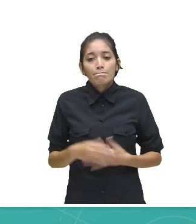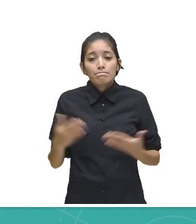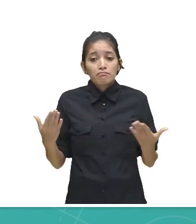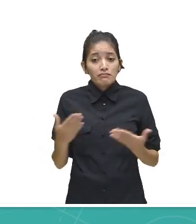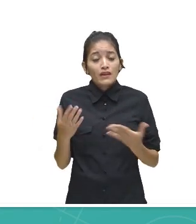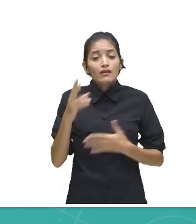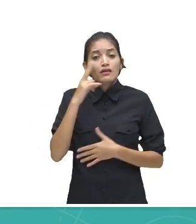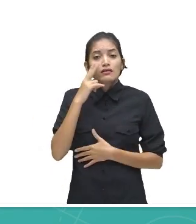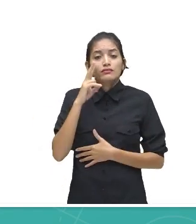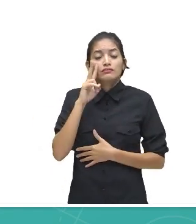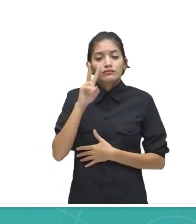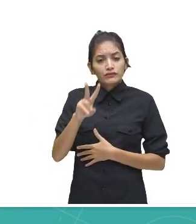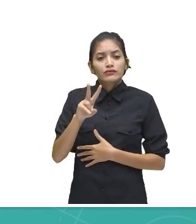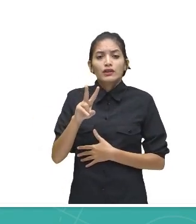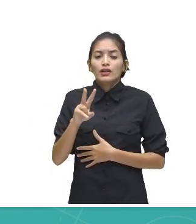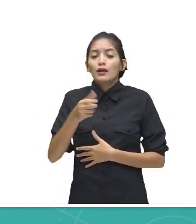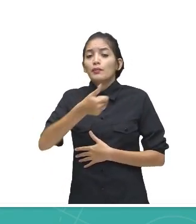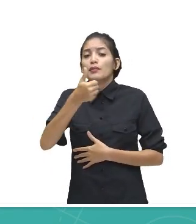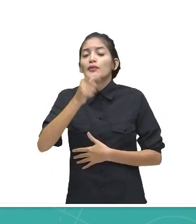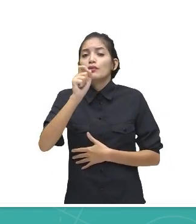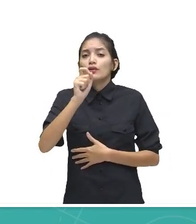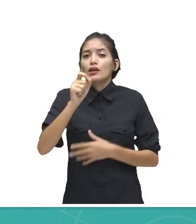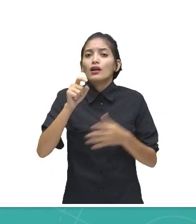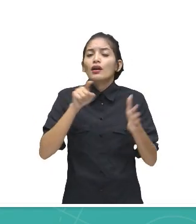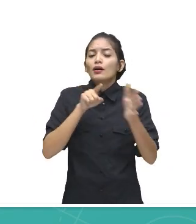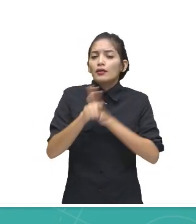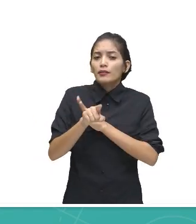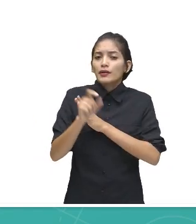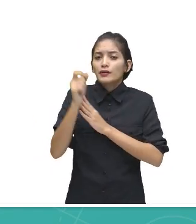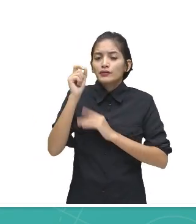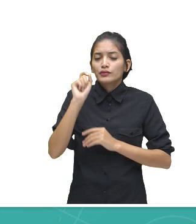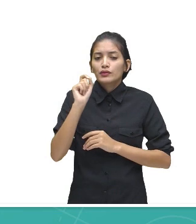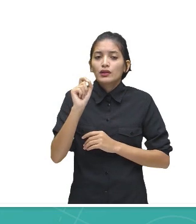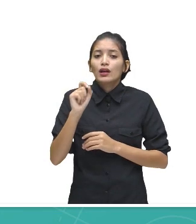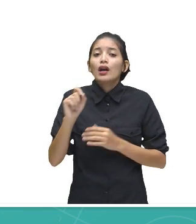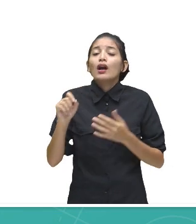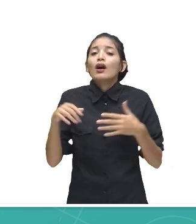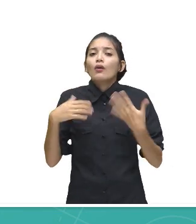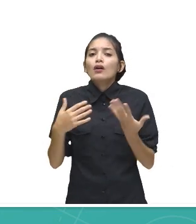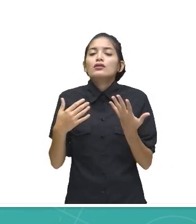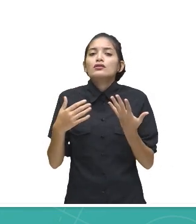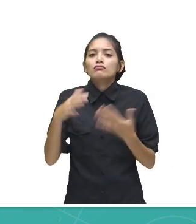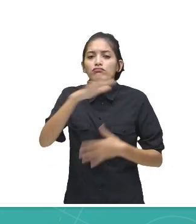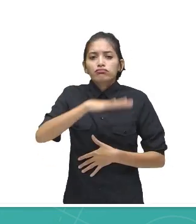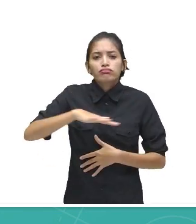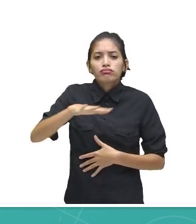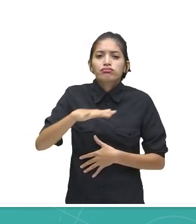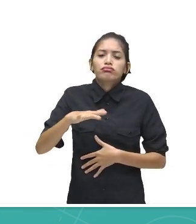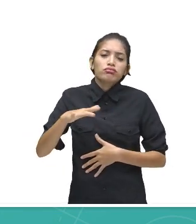nossa atividade. A primeira questão é essa daí, né? Quais eram as zonas climáticas da Terra?